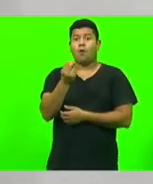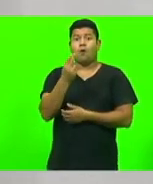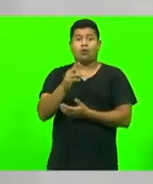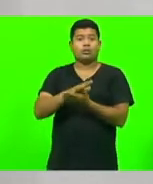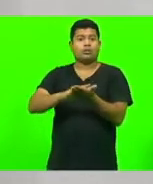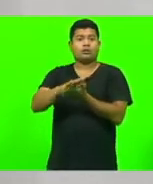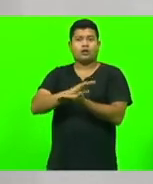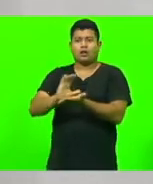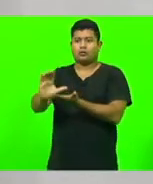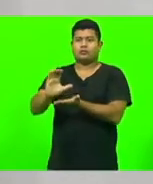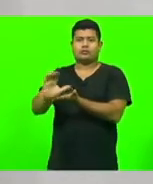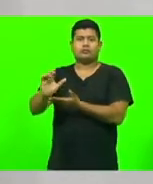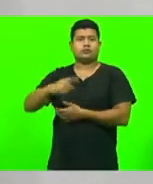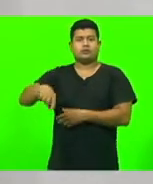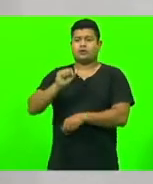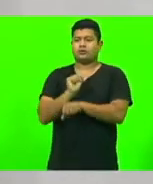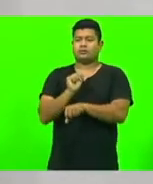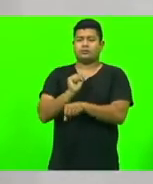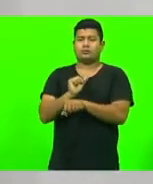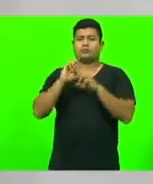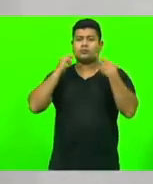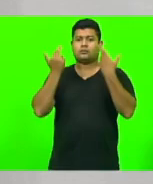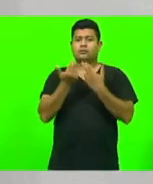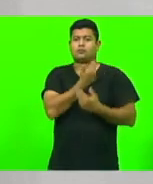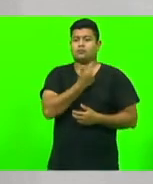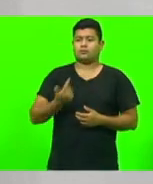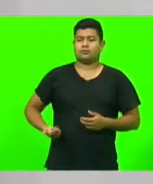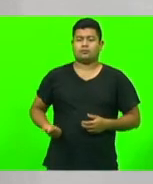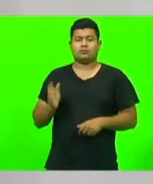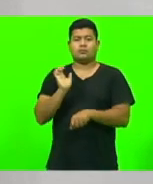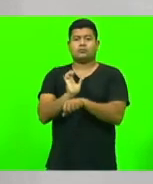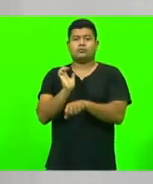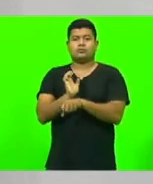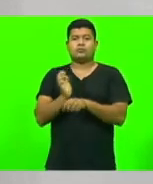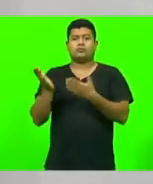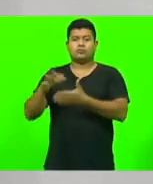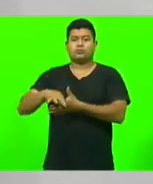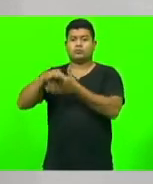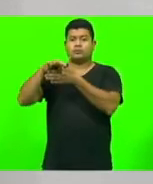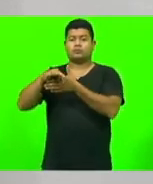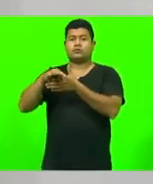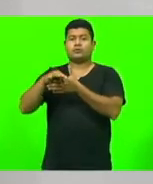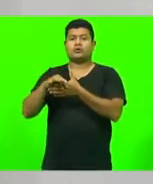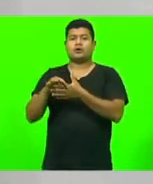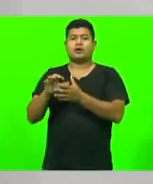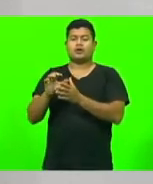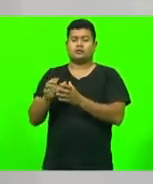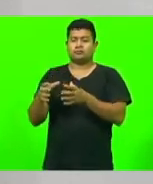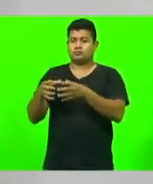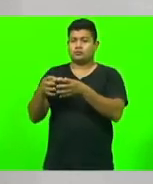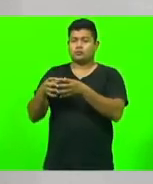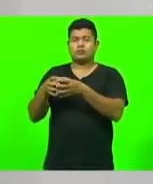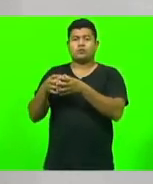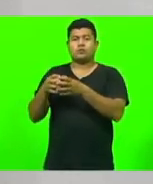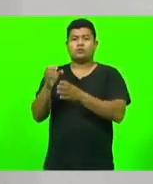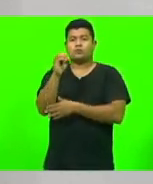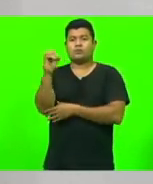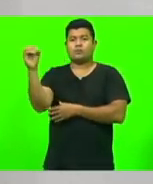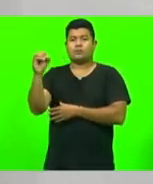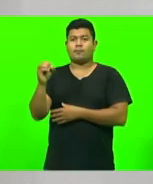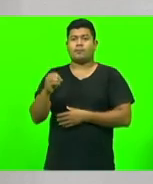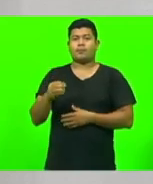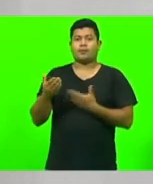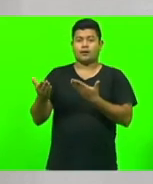estamos esperando a reunião com o governo do Estado e o nosso líder da bancada do Oeste, o deputado Cobalcini, hoje produziu